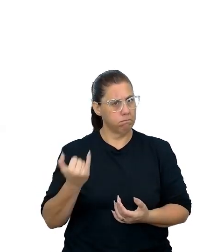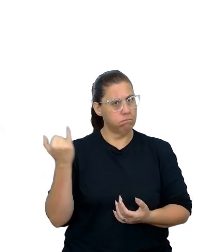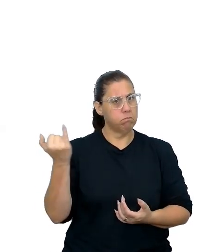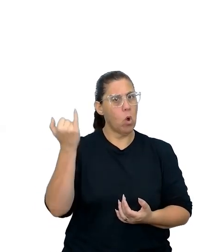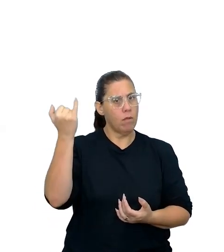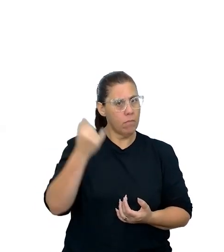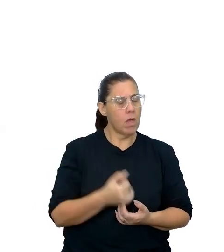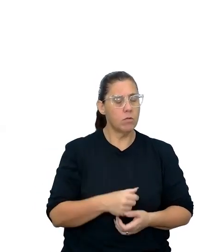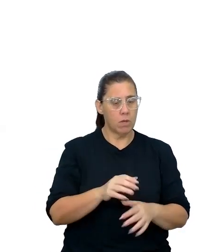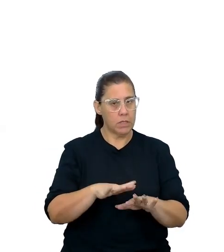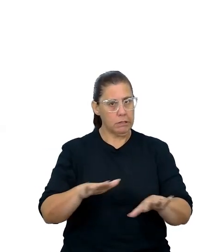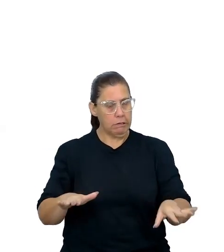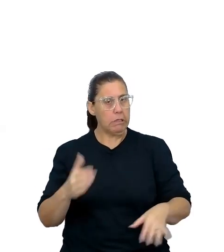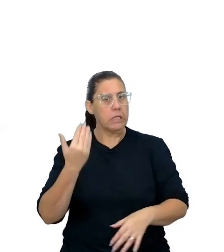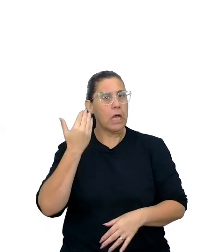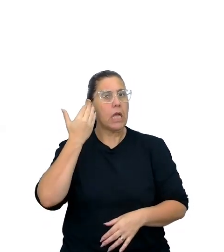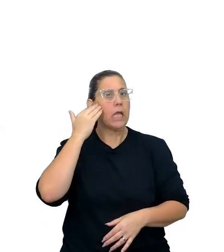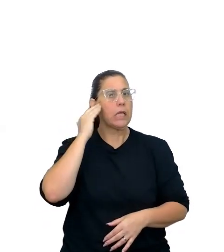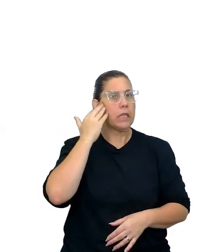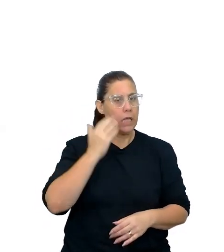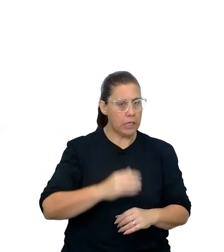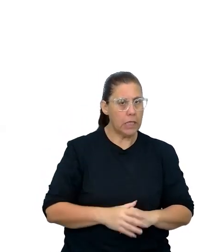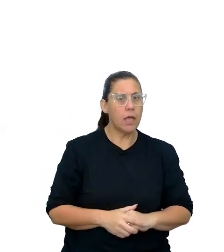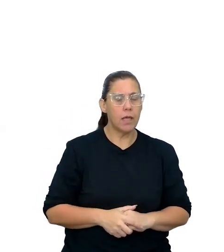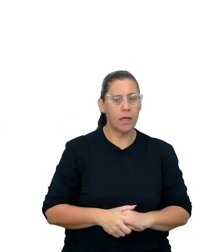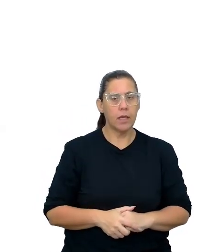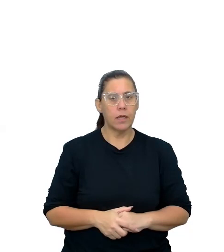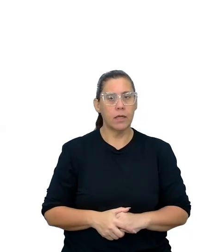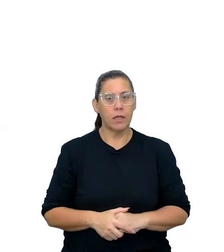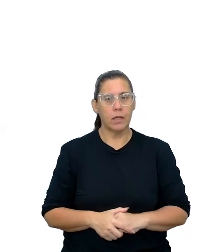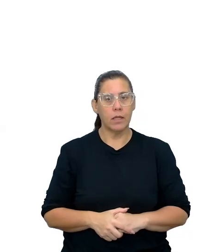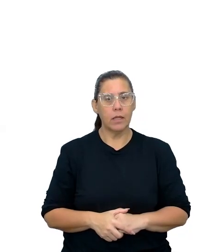com que as crianças vão compreendendo